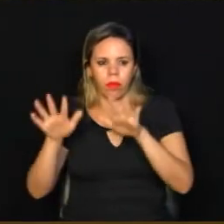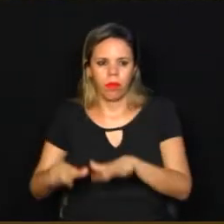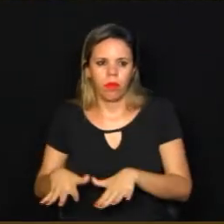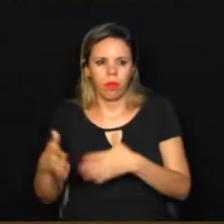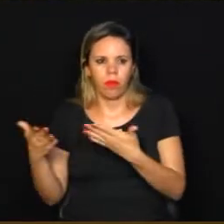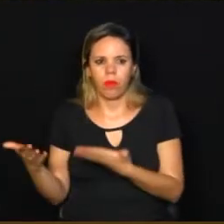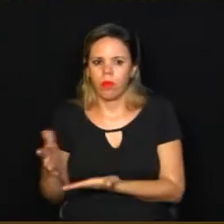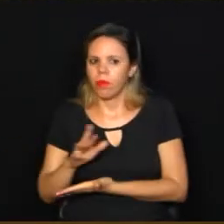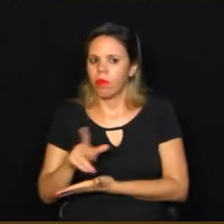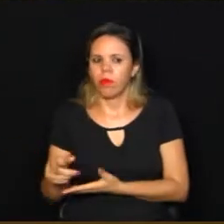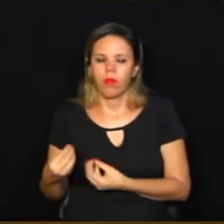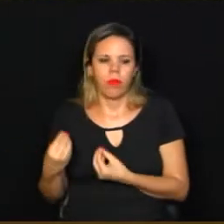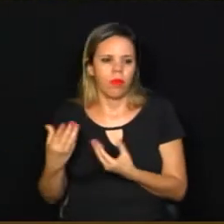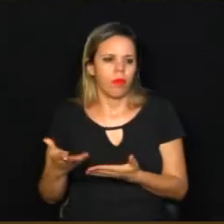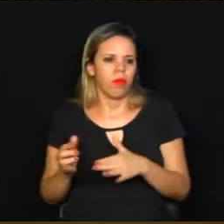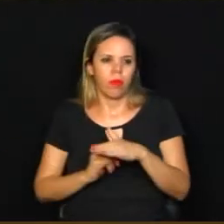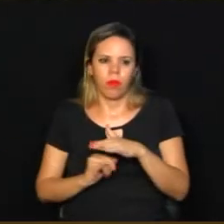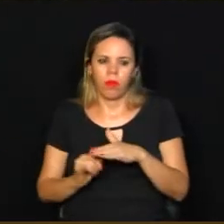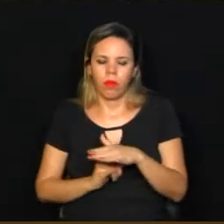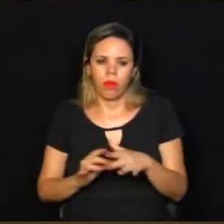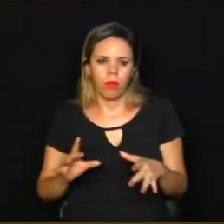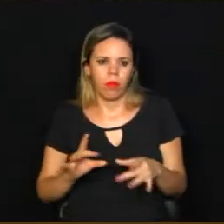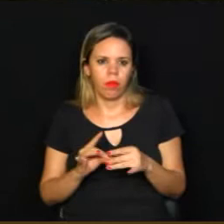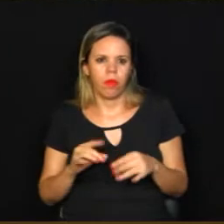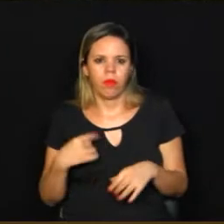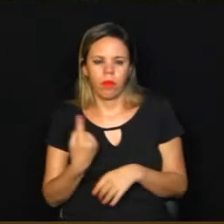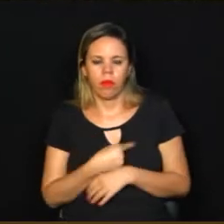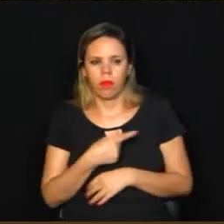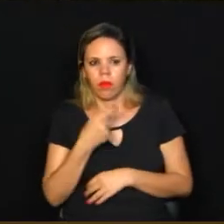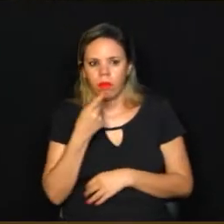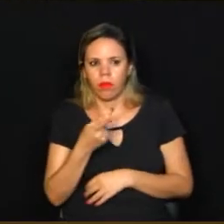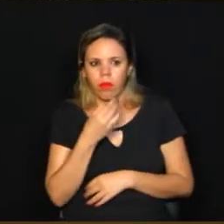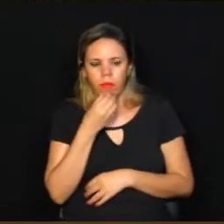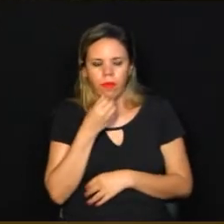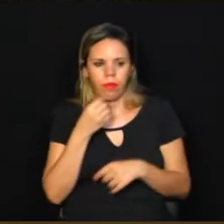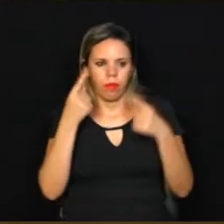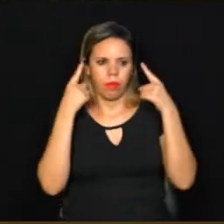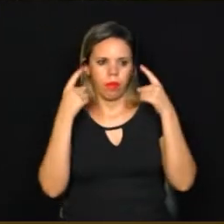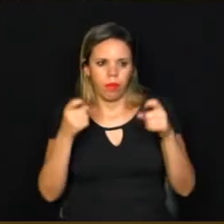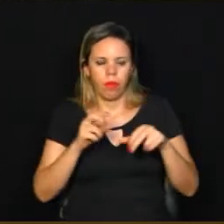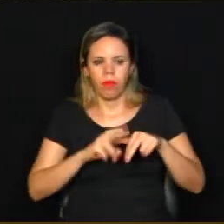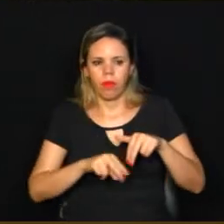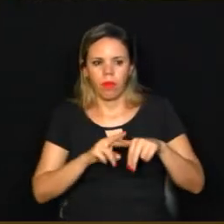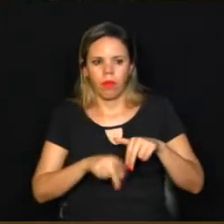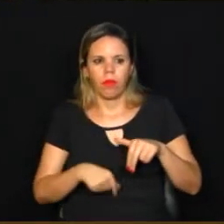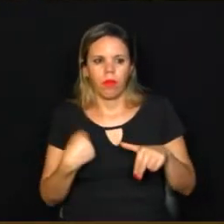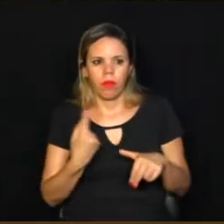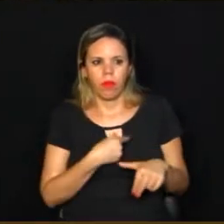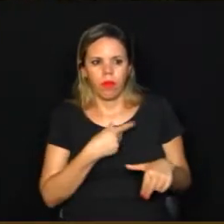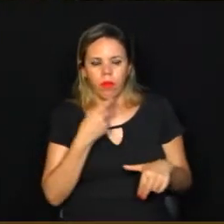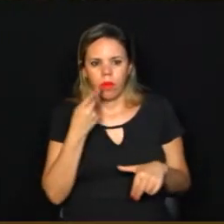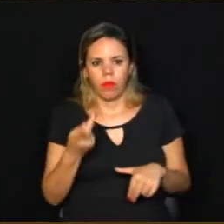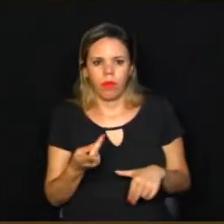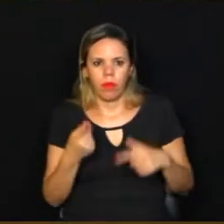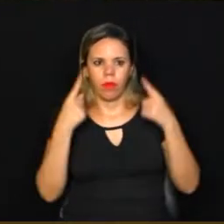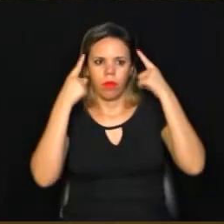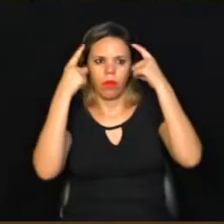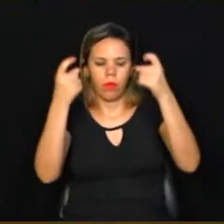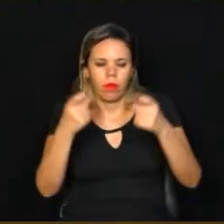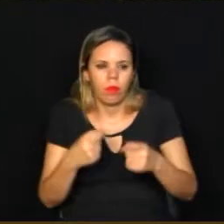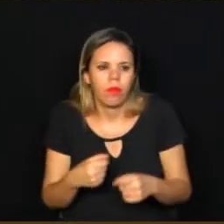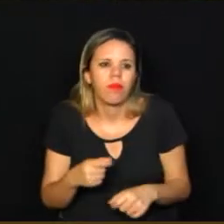eles não são demandados para as entidades parceiras. Quando nós falamos de violência de gênero, quando nós falamos de